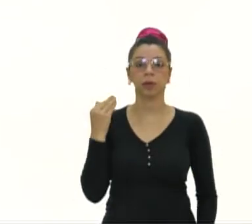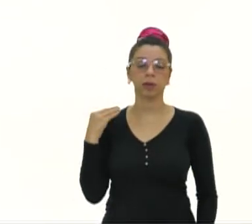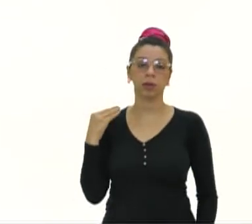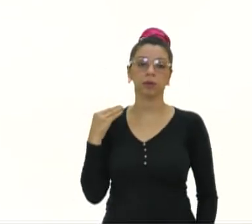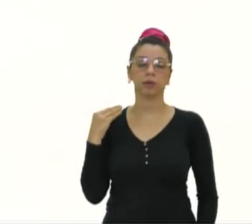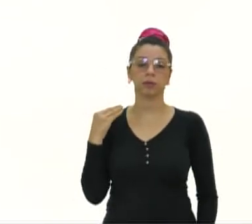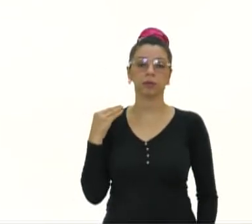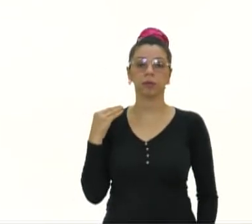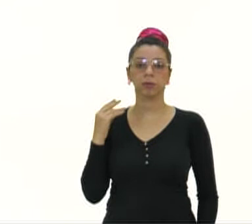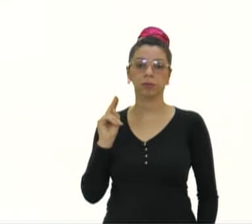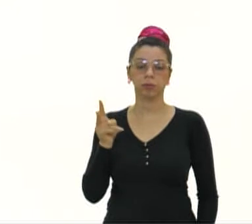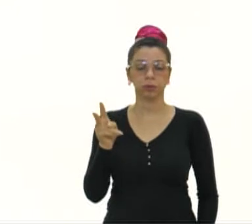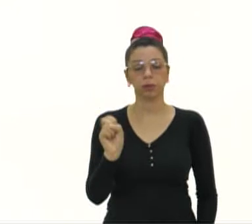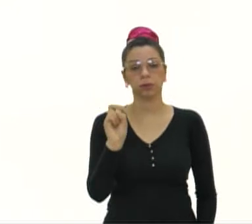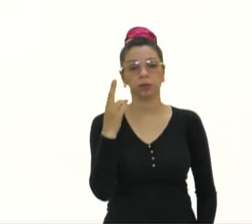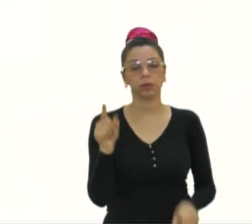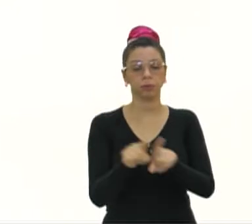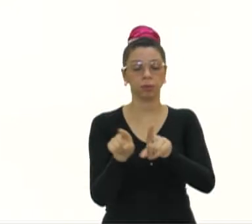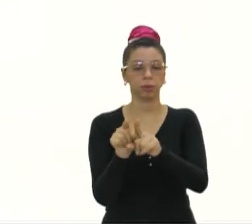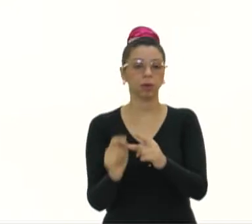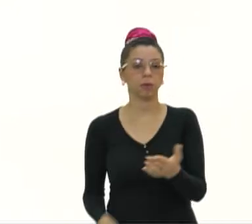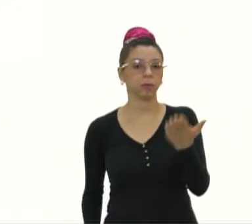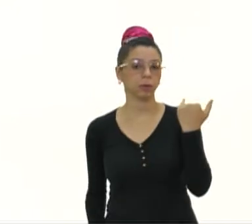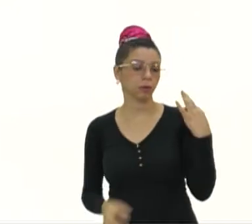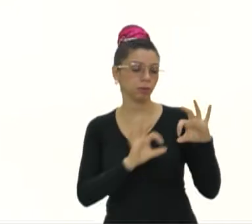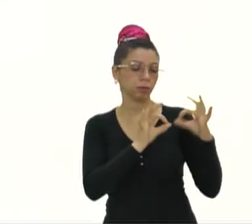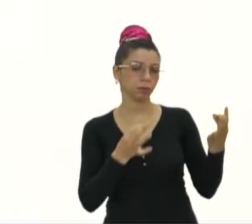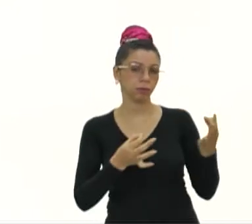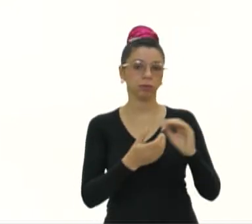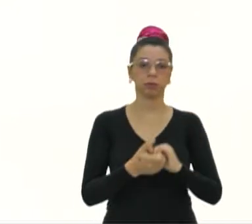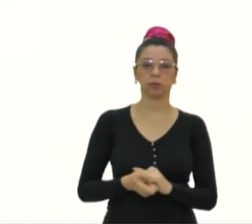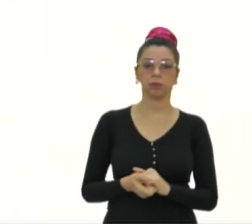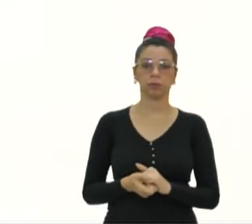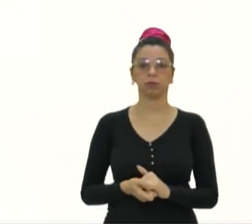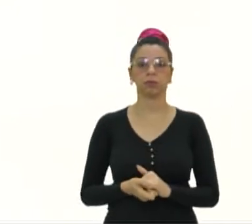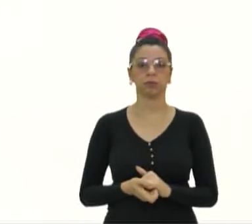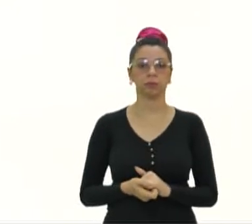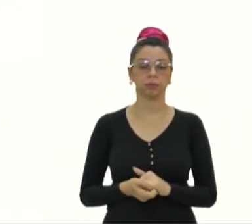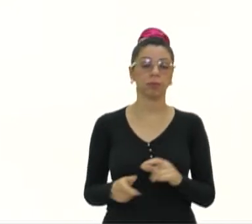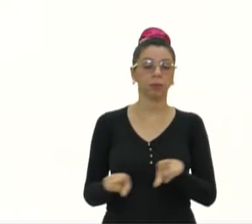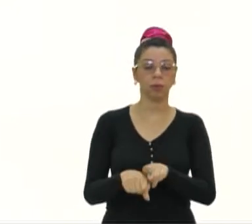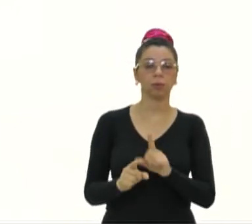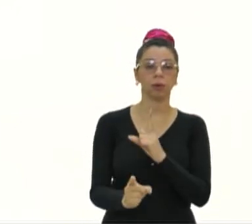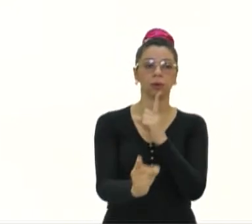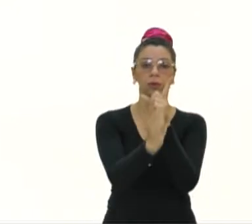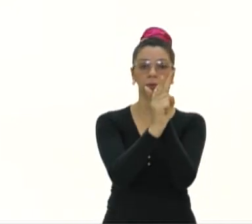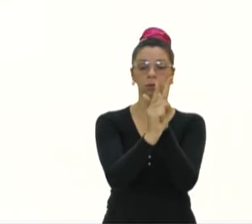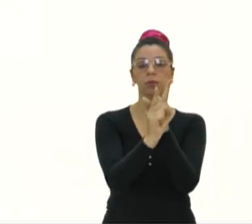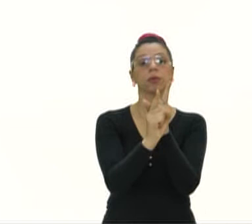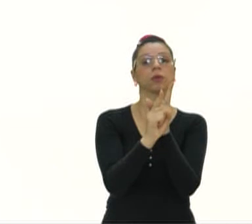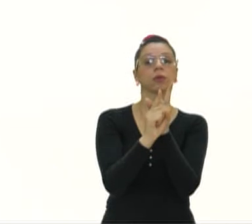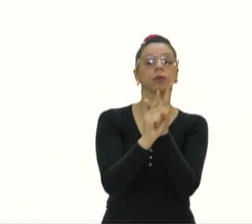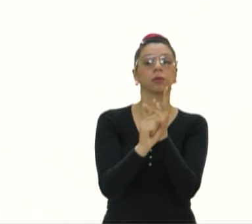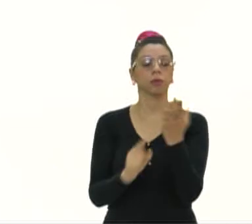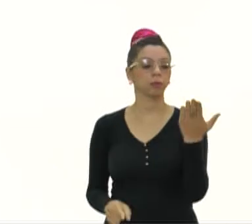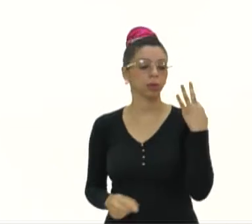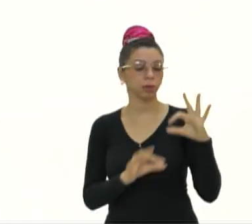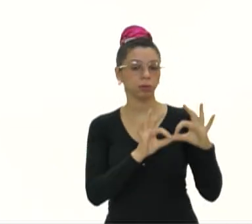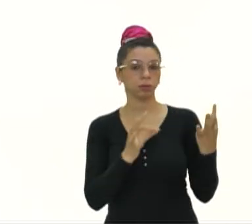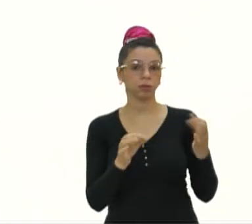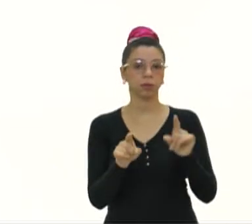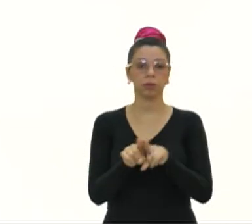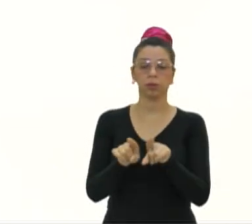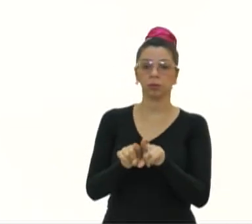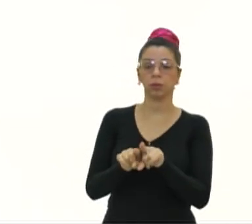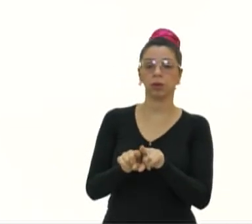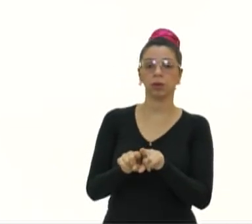quanto o passado contínuo. We find simple past and past perfect. Encontramos o passado simples e o